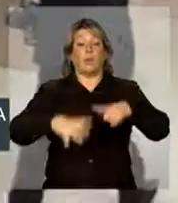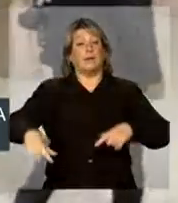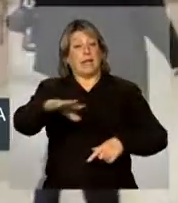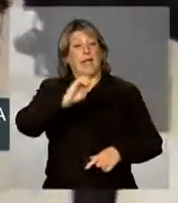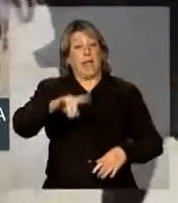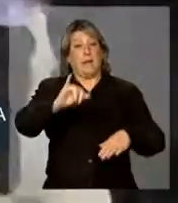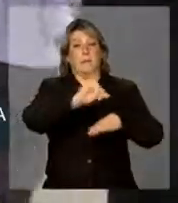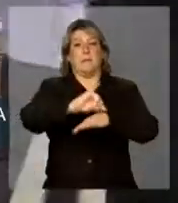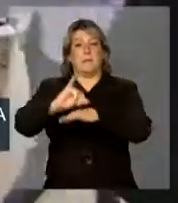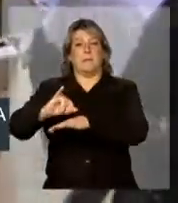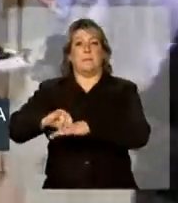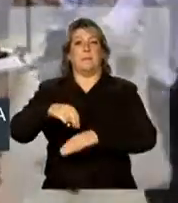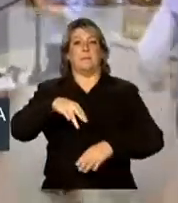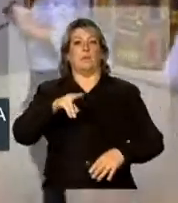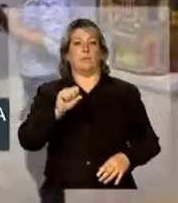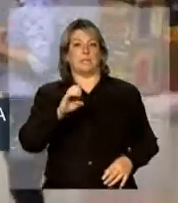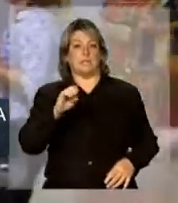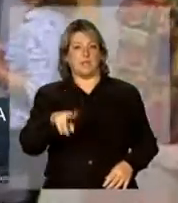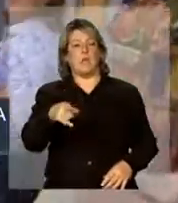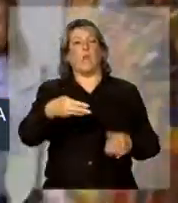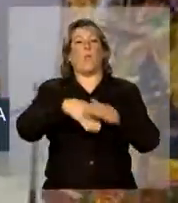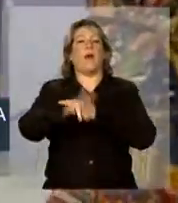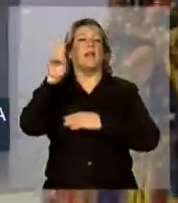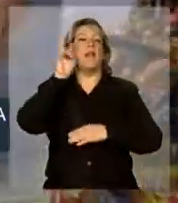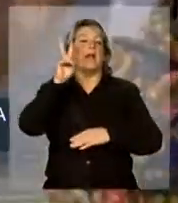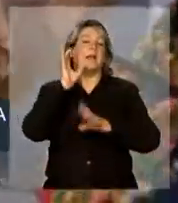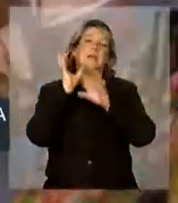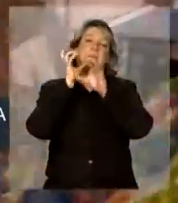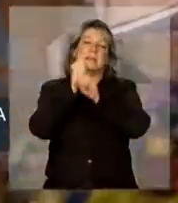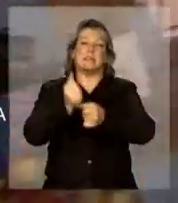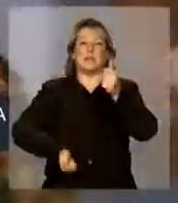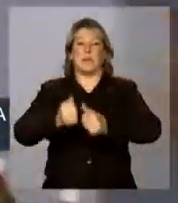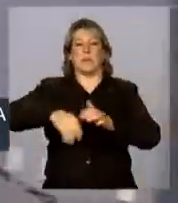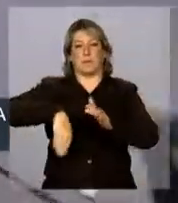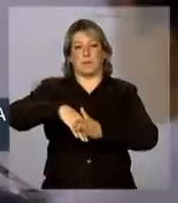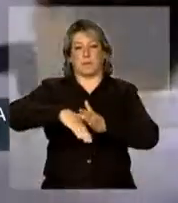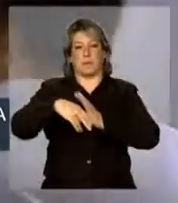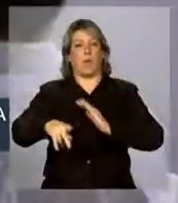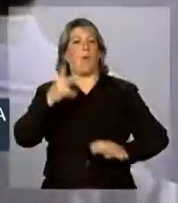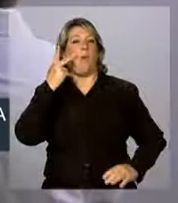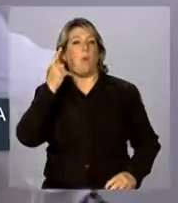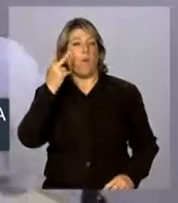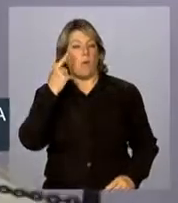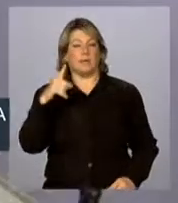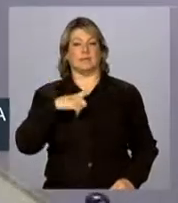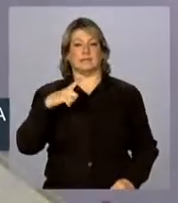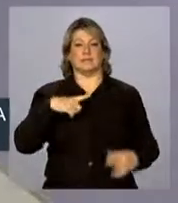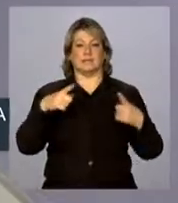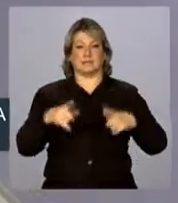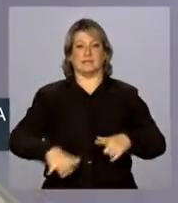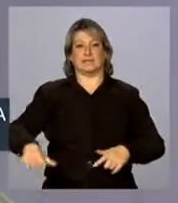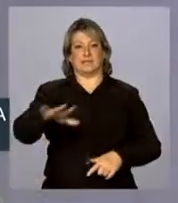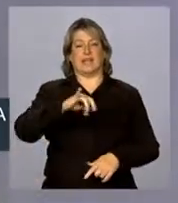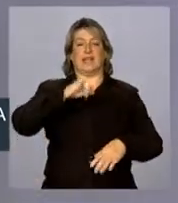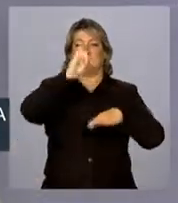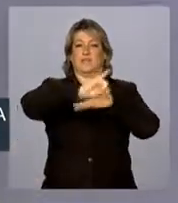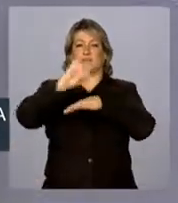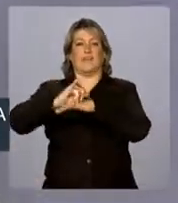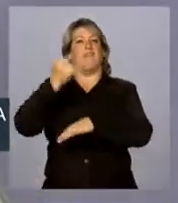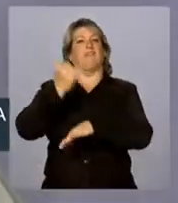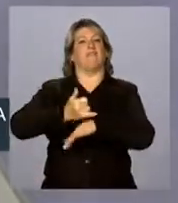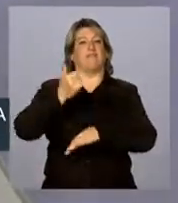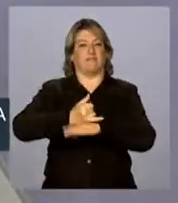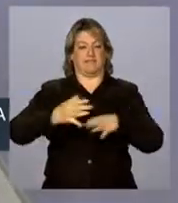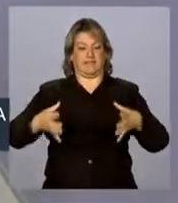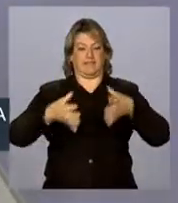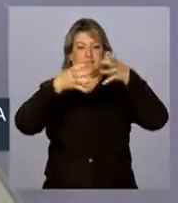Esse museu esse espaço cultural guarda a memória do futebol Cearense nós vemos ali antes troféus